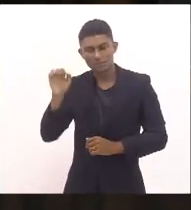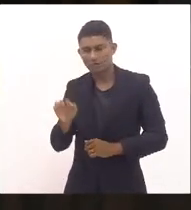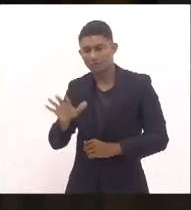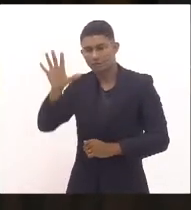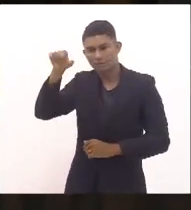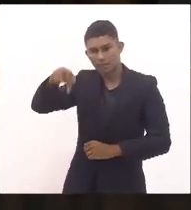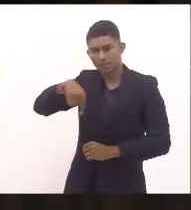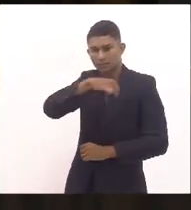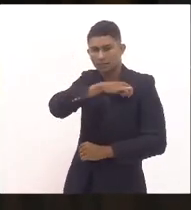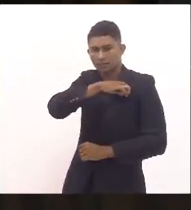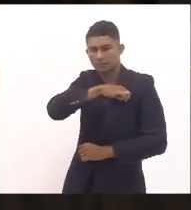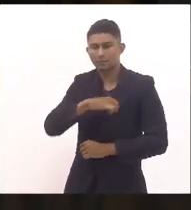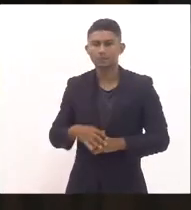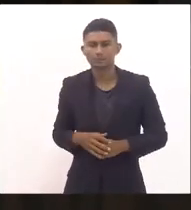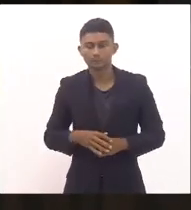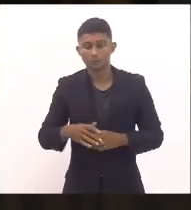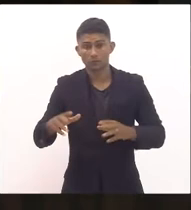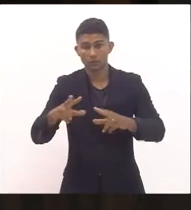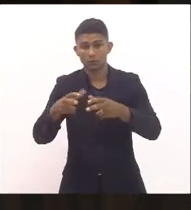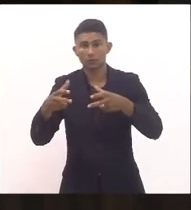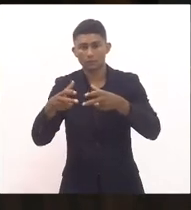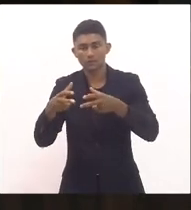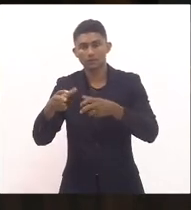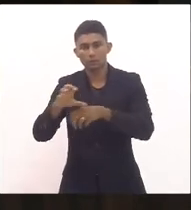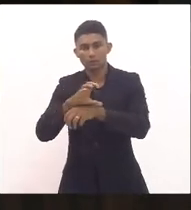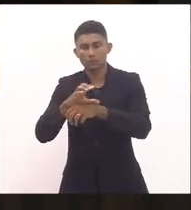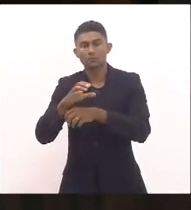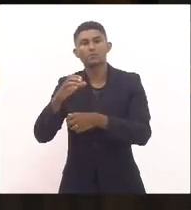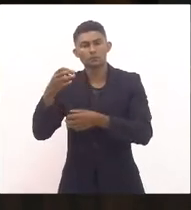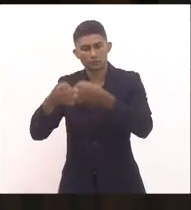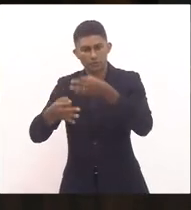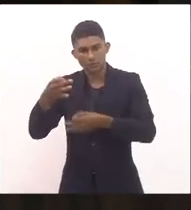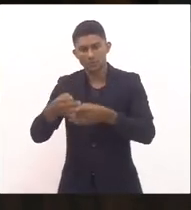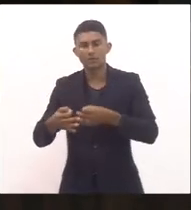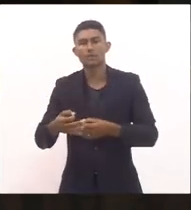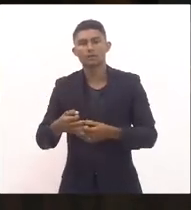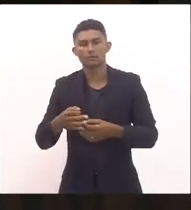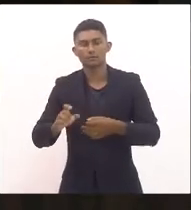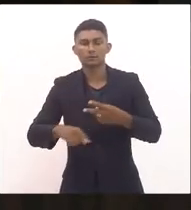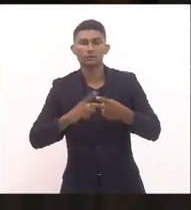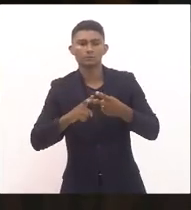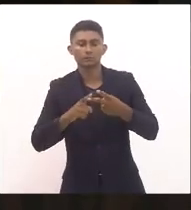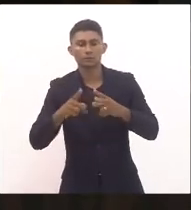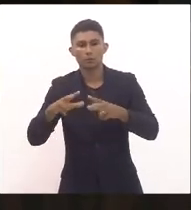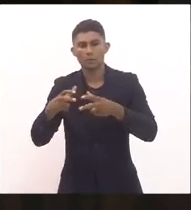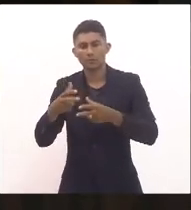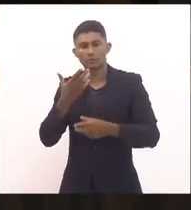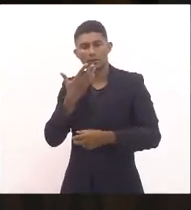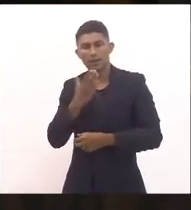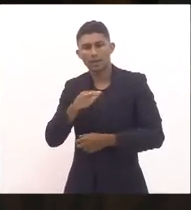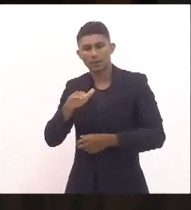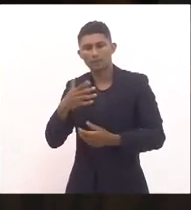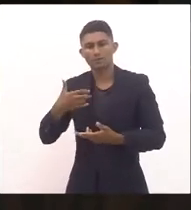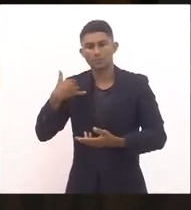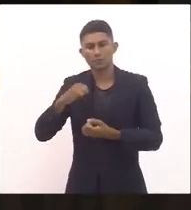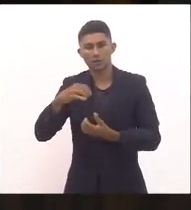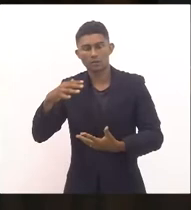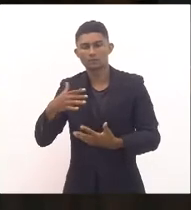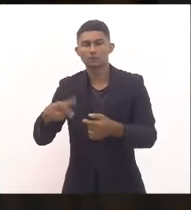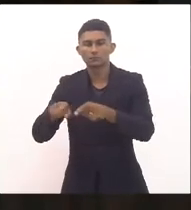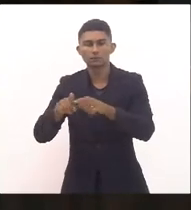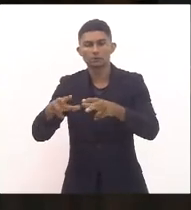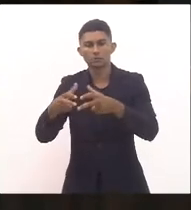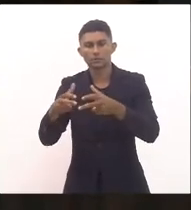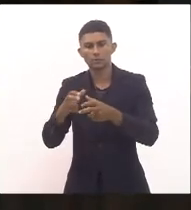Janeiro. Pendentes nos pareceres das comissões de Constituição e Justiça, de assunto da criança e adolescente e do idoso, de saúde, defesa dos